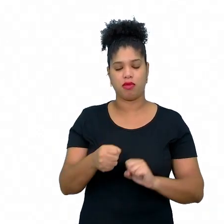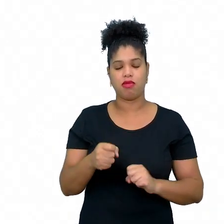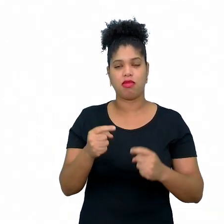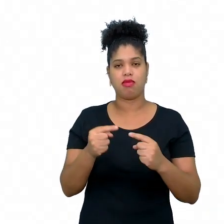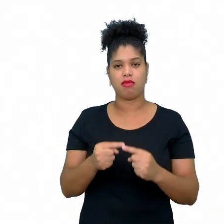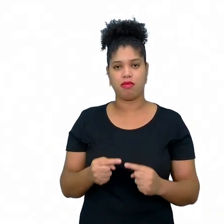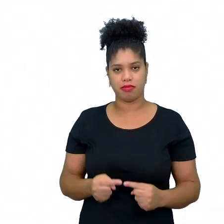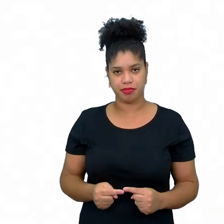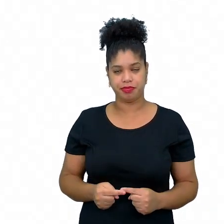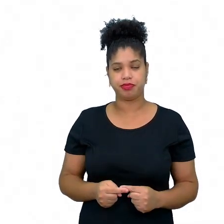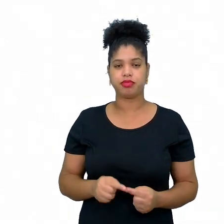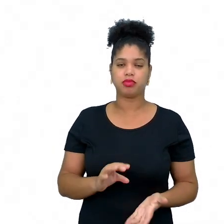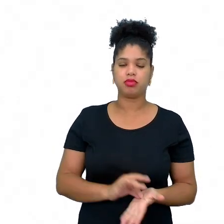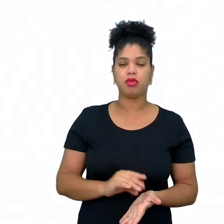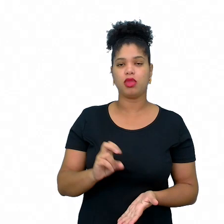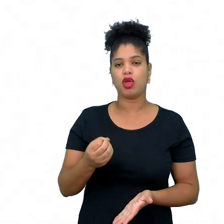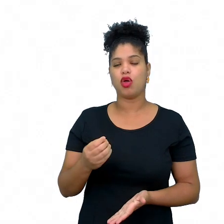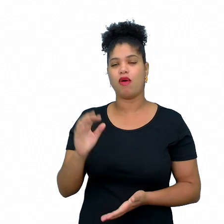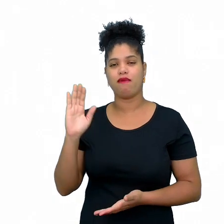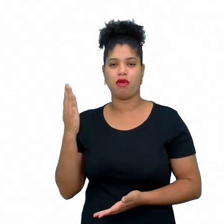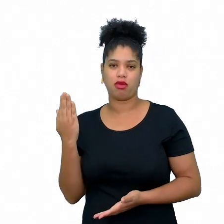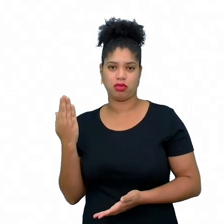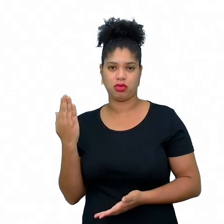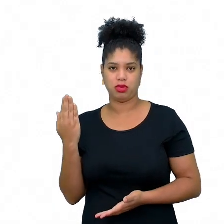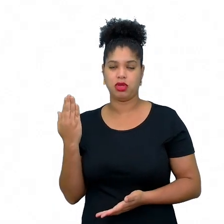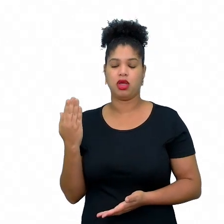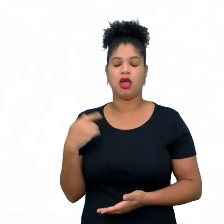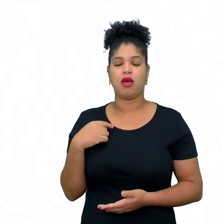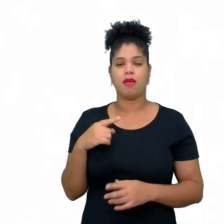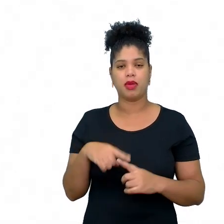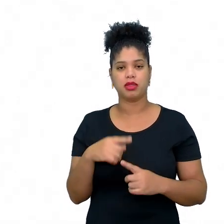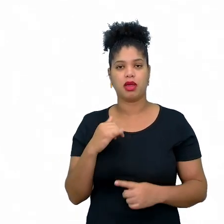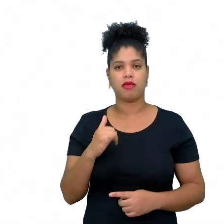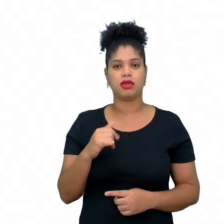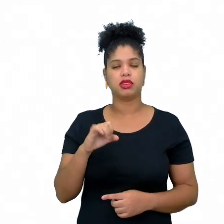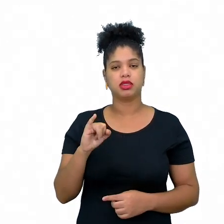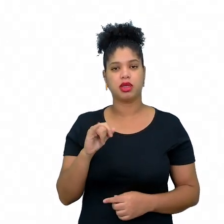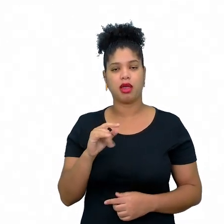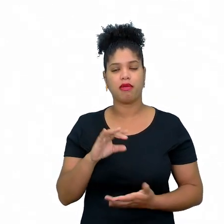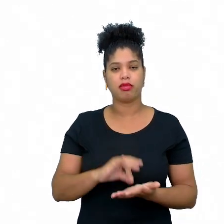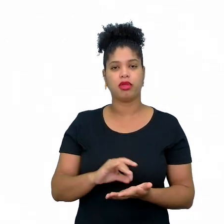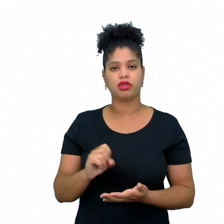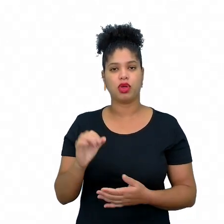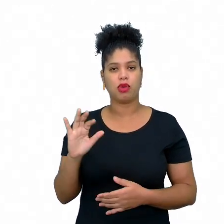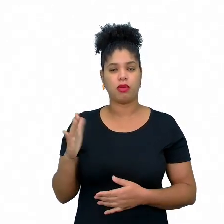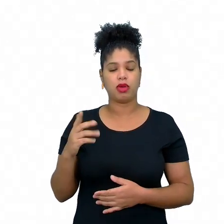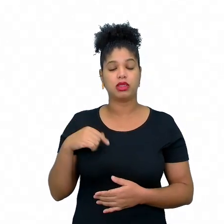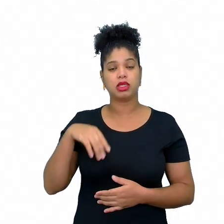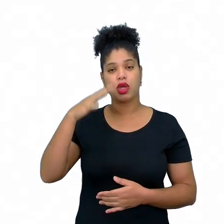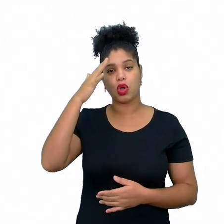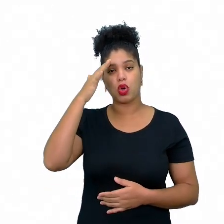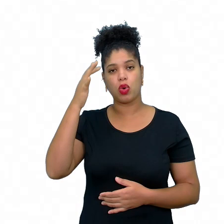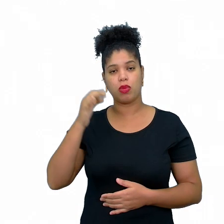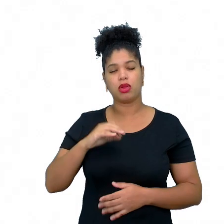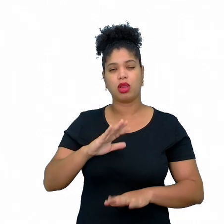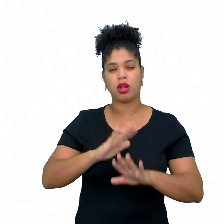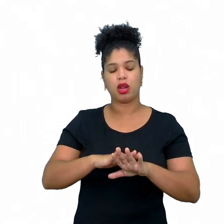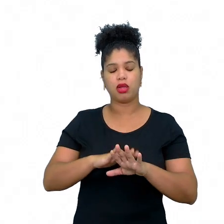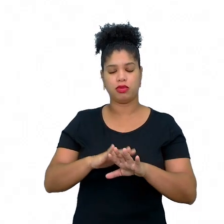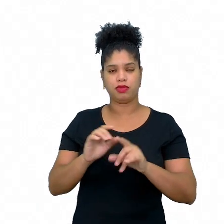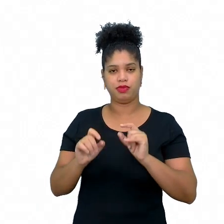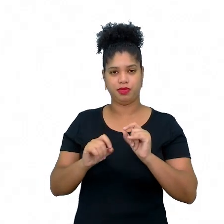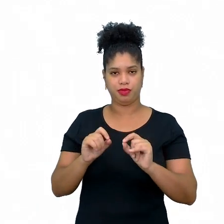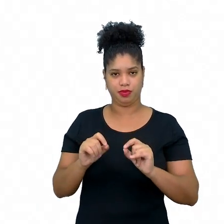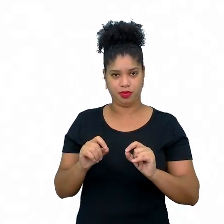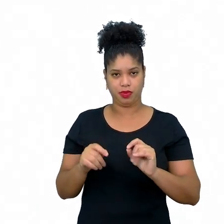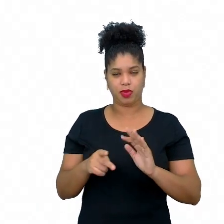são verdadeiras ou falsas. Né? Eu só posso dizer se são verdadeiras ou falsas se eu compreendo o que está por trás,